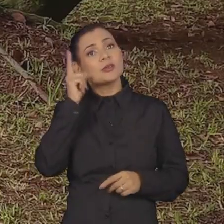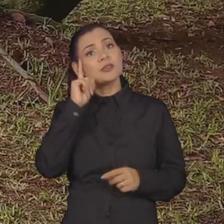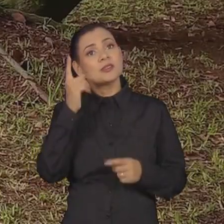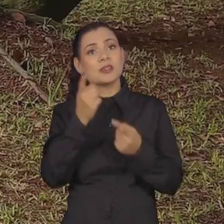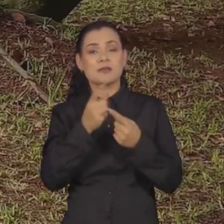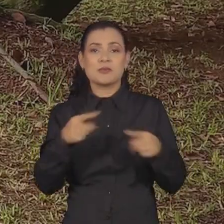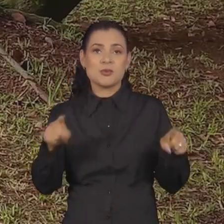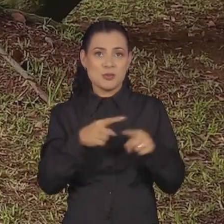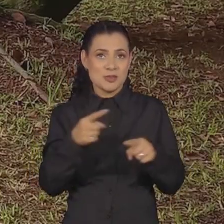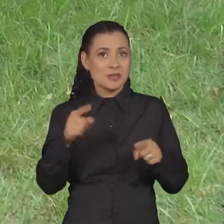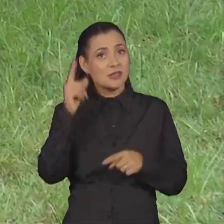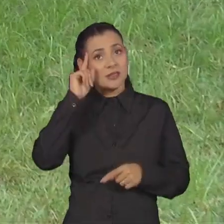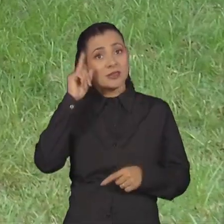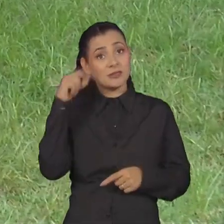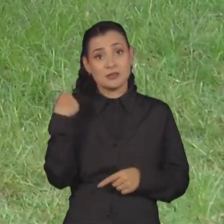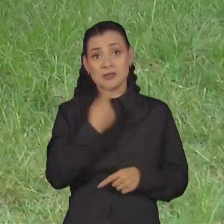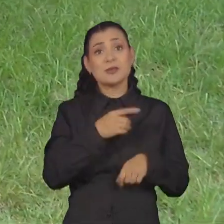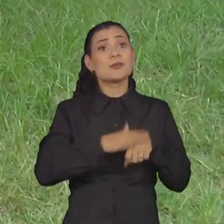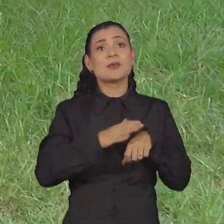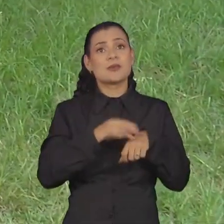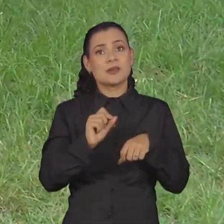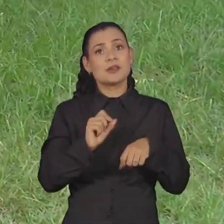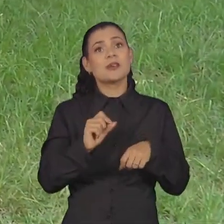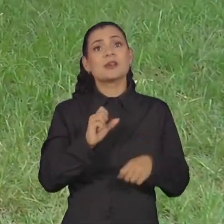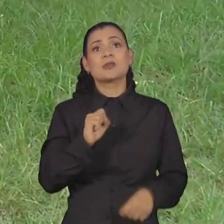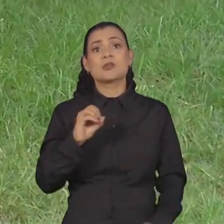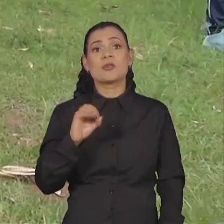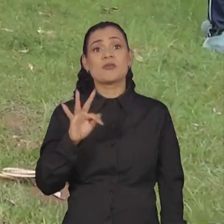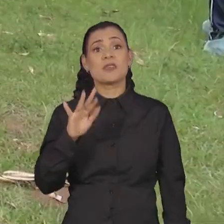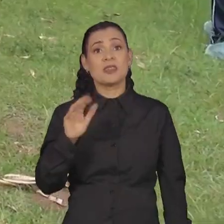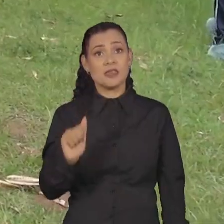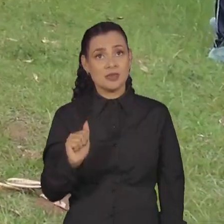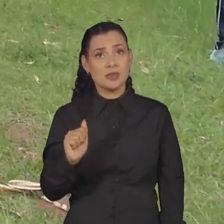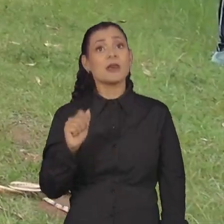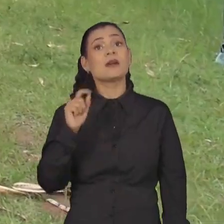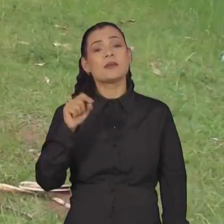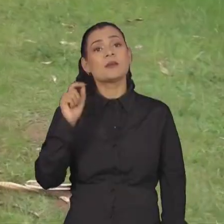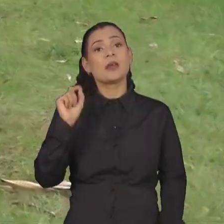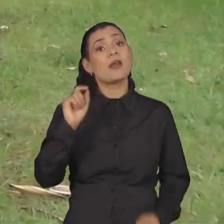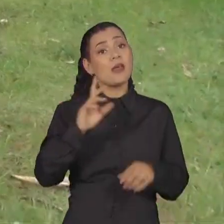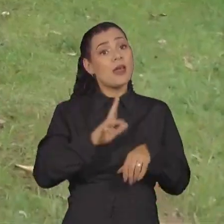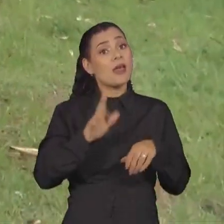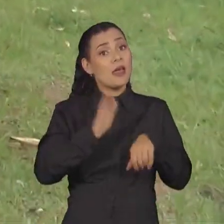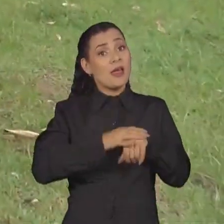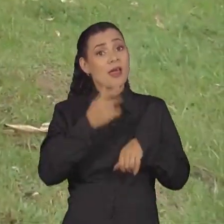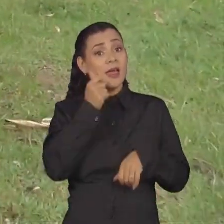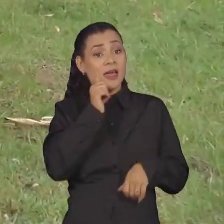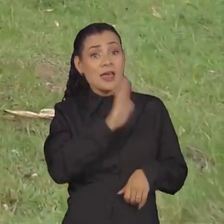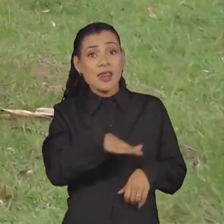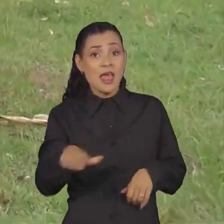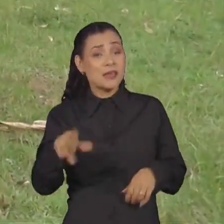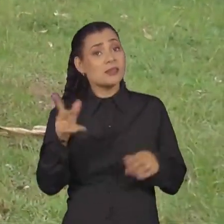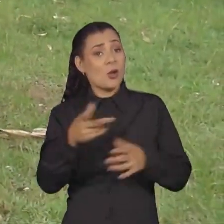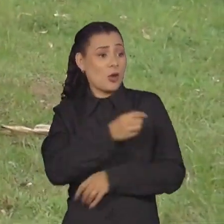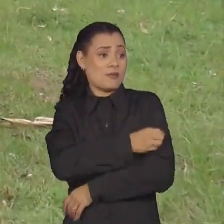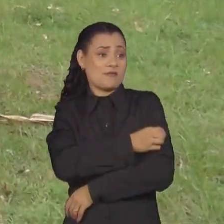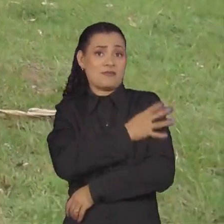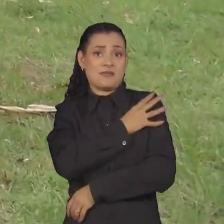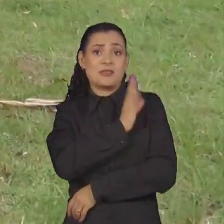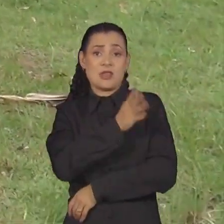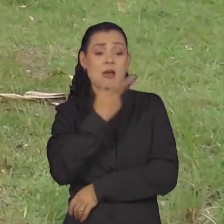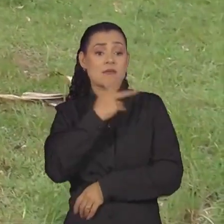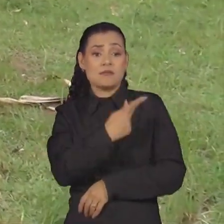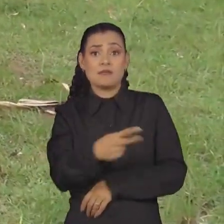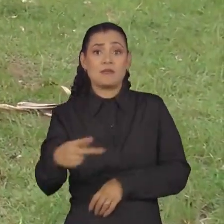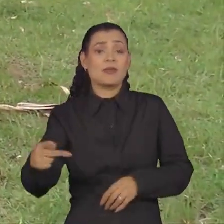crianças na coleta foi criada pela Sofia Rodrigues, que está no ensino fundamental hoje, e ela